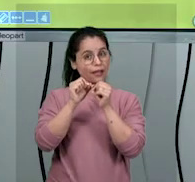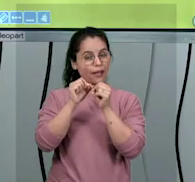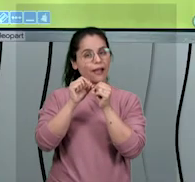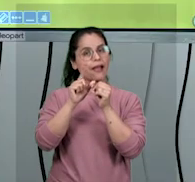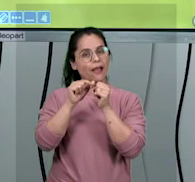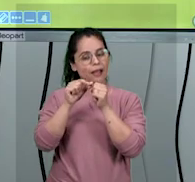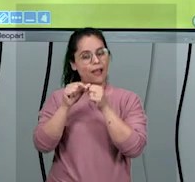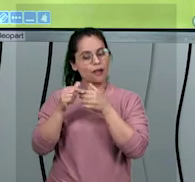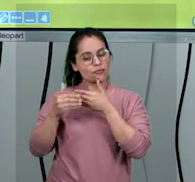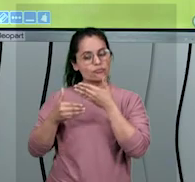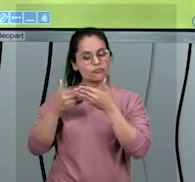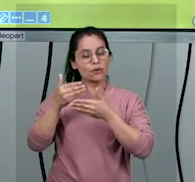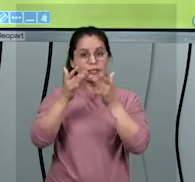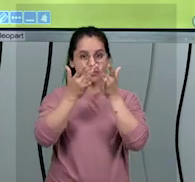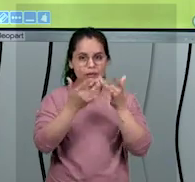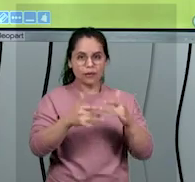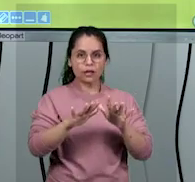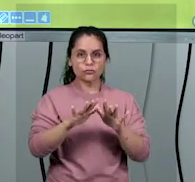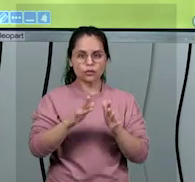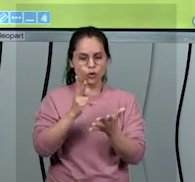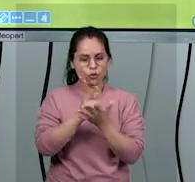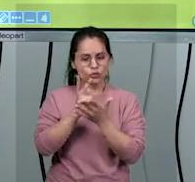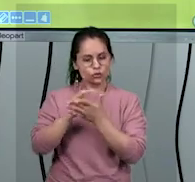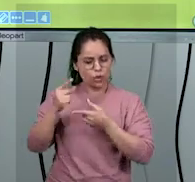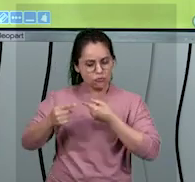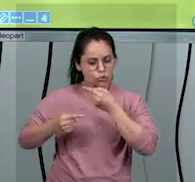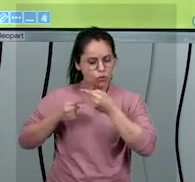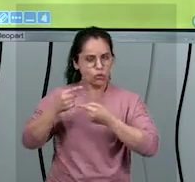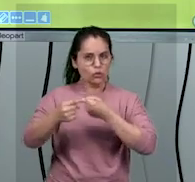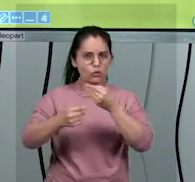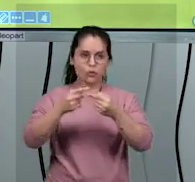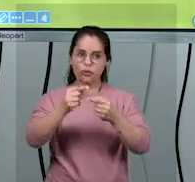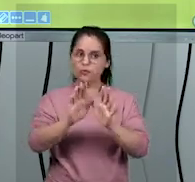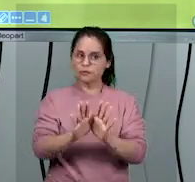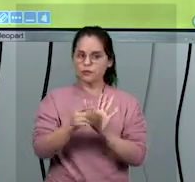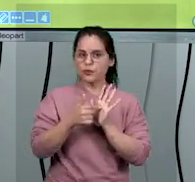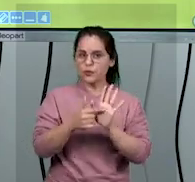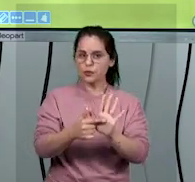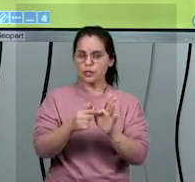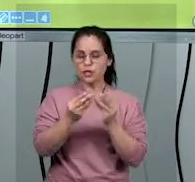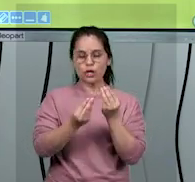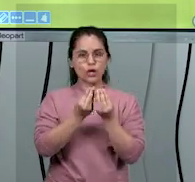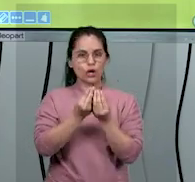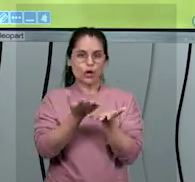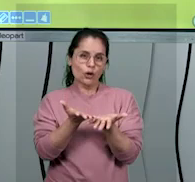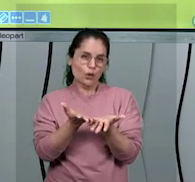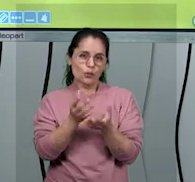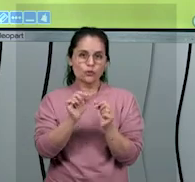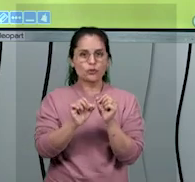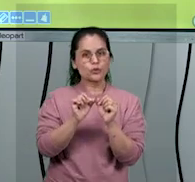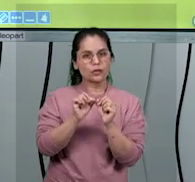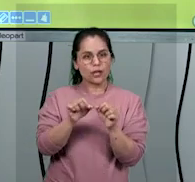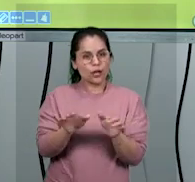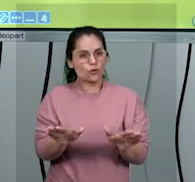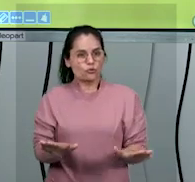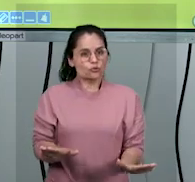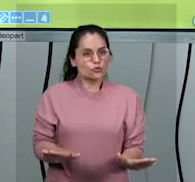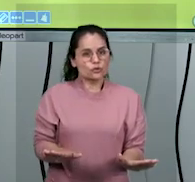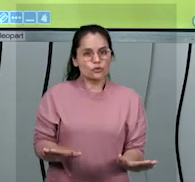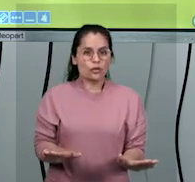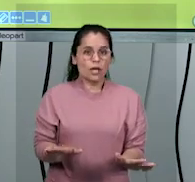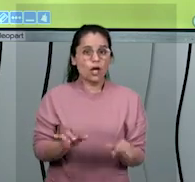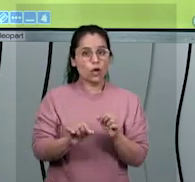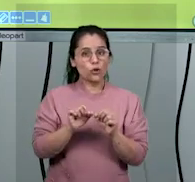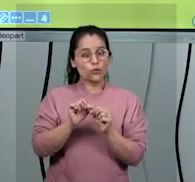a continuação da sua espécie. Aqui eu coloquei, por coincidência, né, os pinguins e